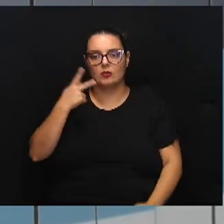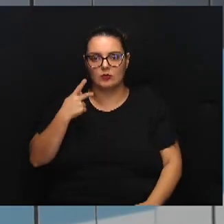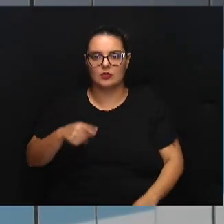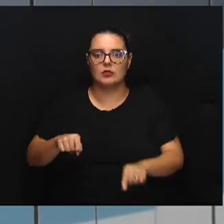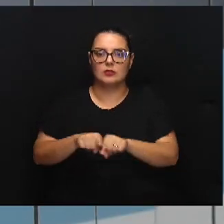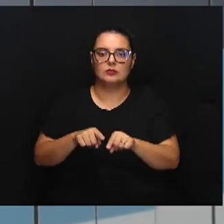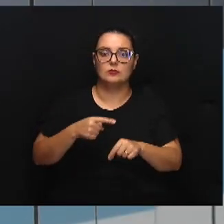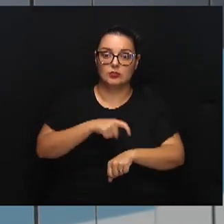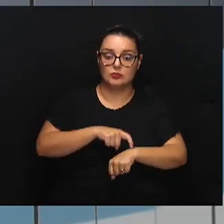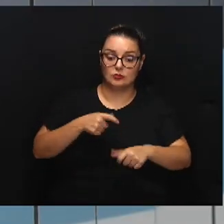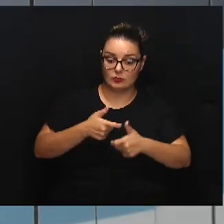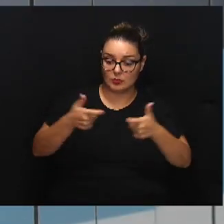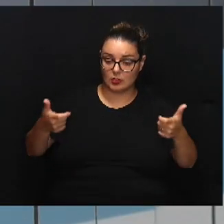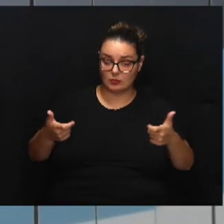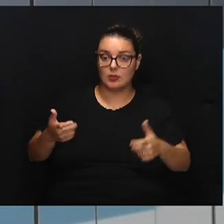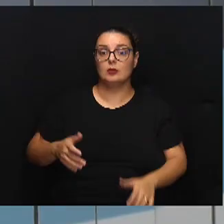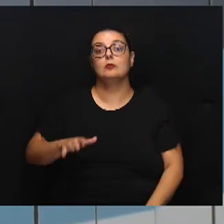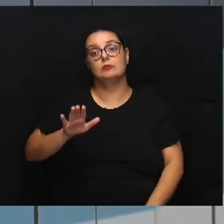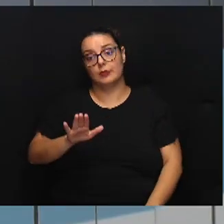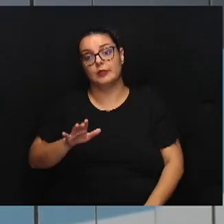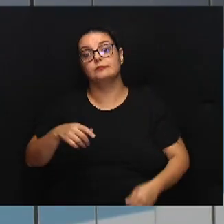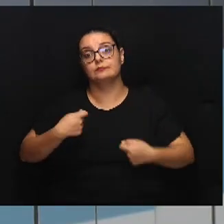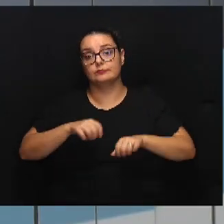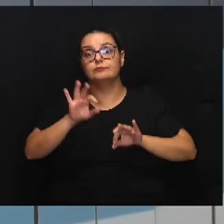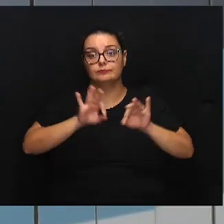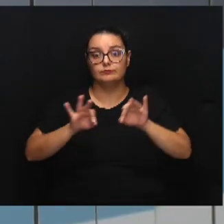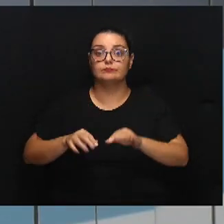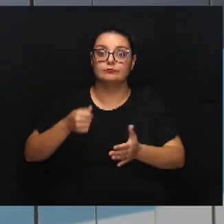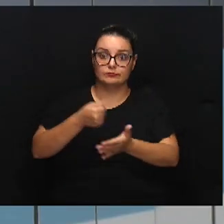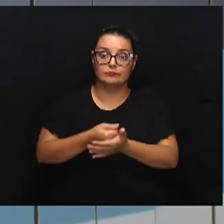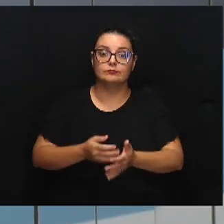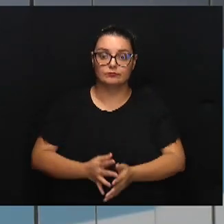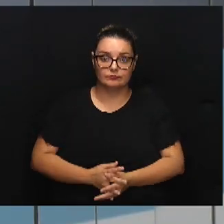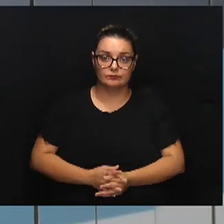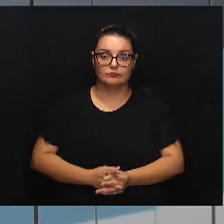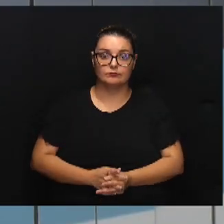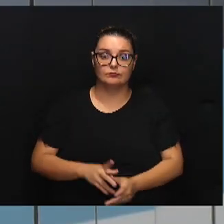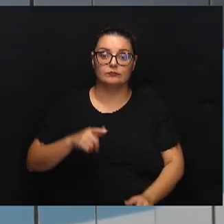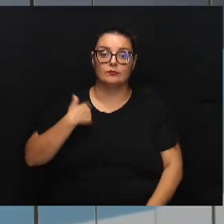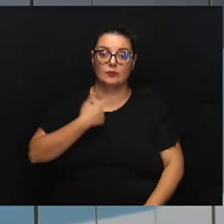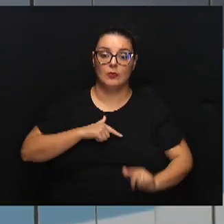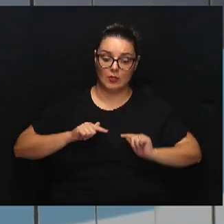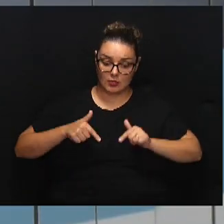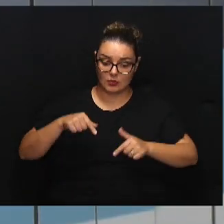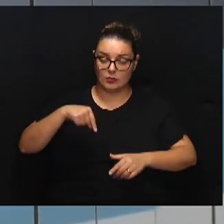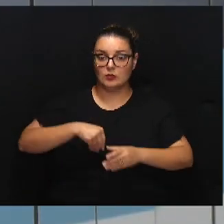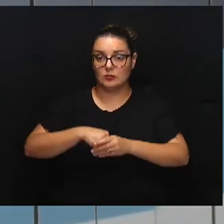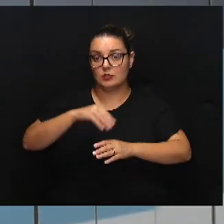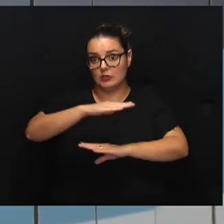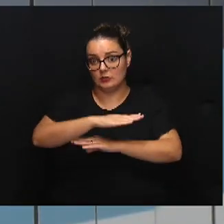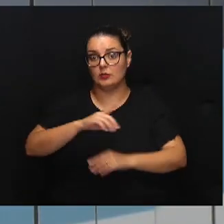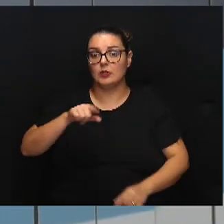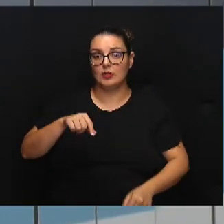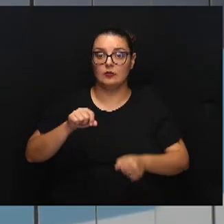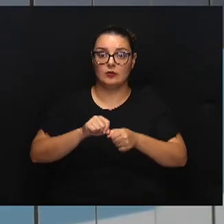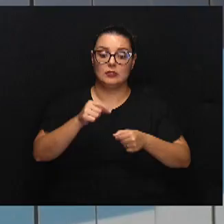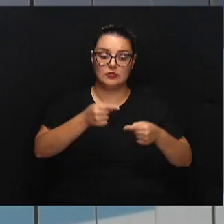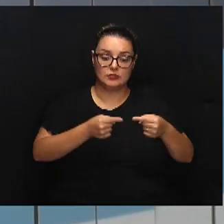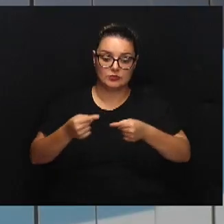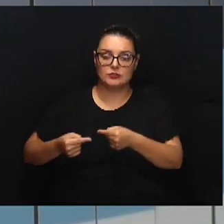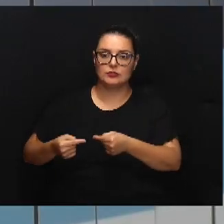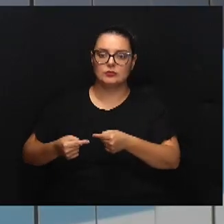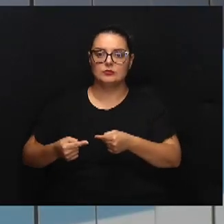longo prazo, mas precisa ser planejado para que seja garantido. Então, a nossa luta aqui na Câmara é fazer essa discussão